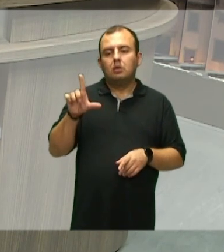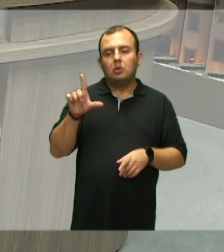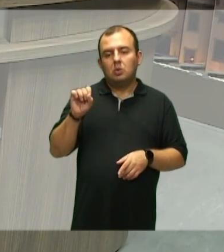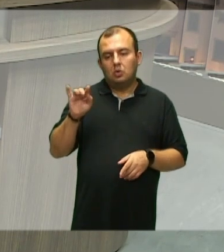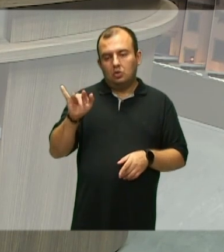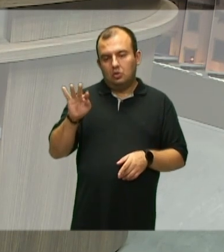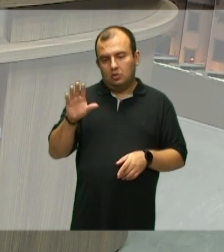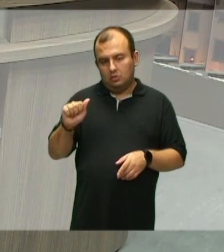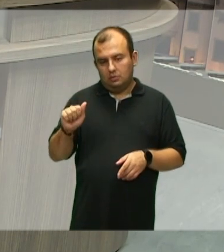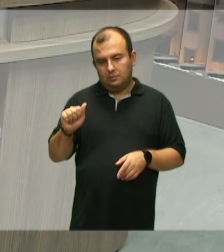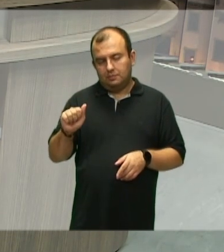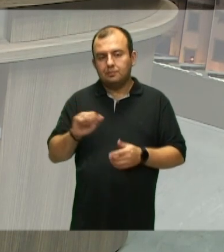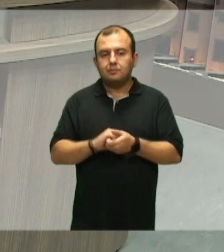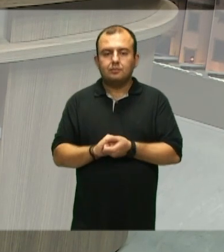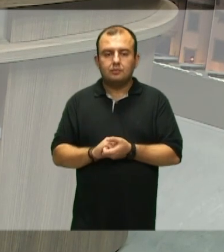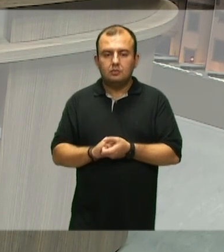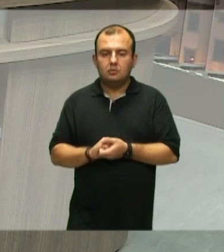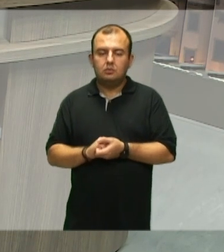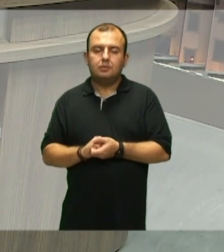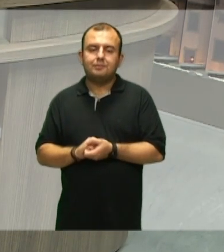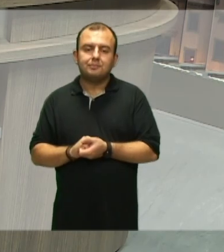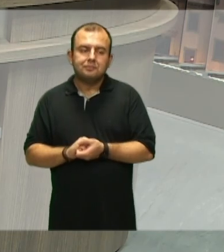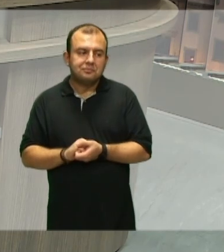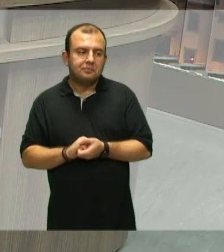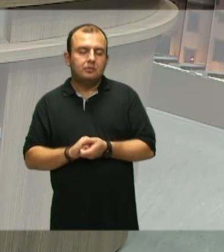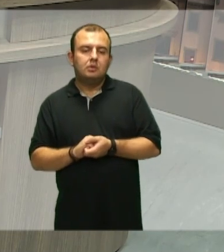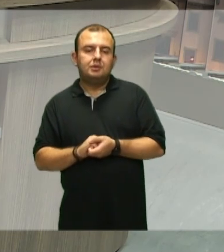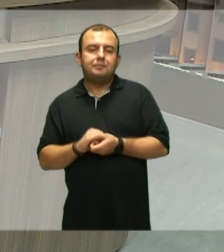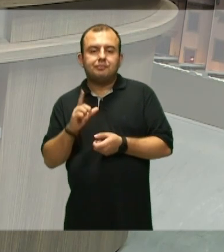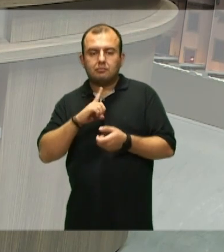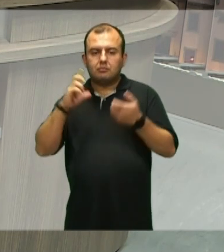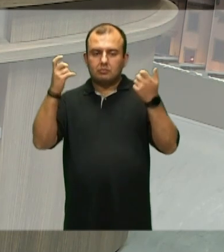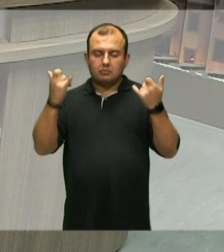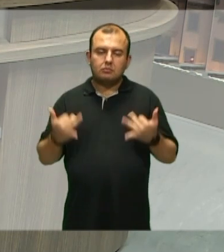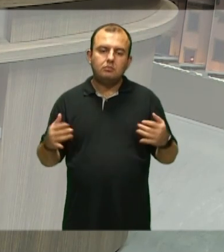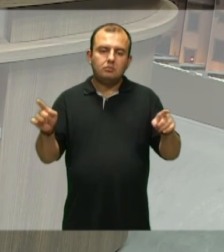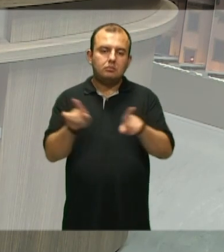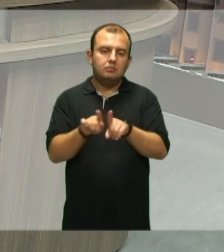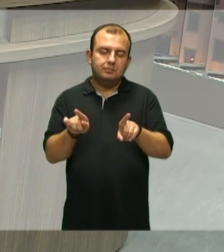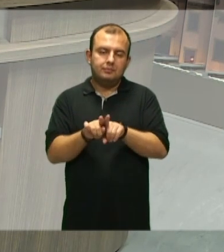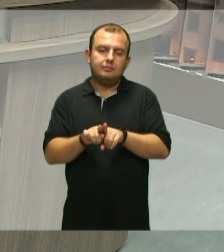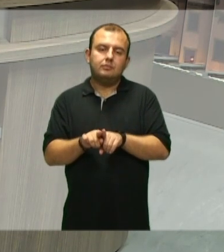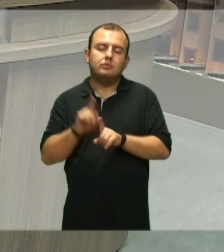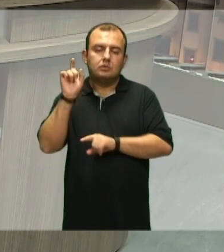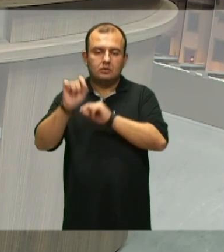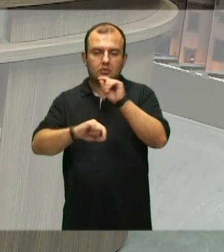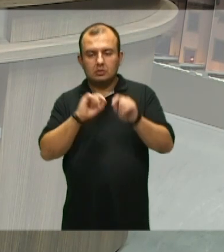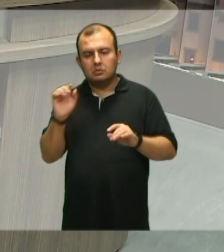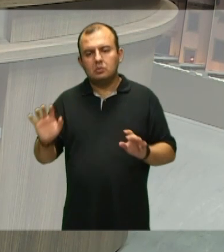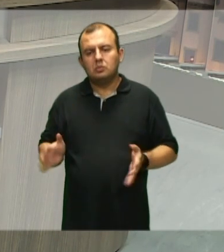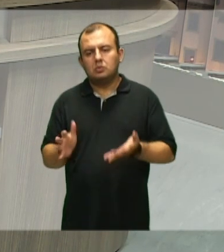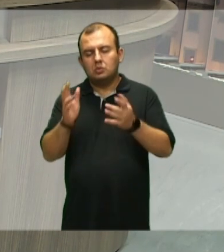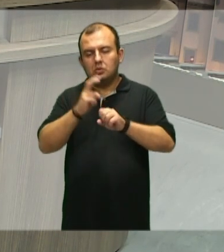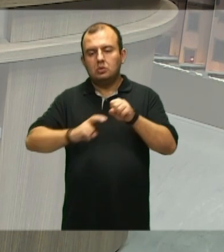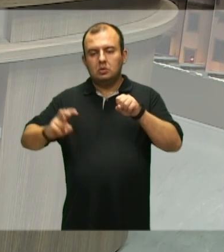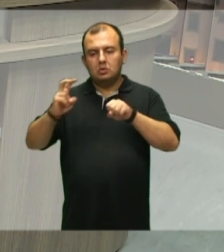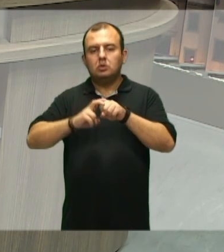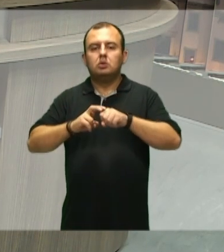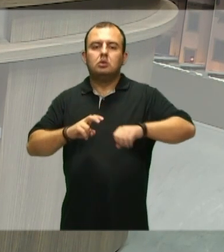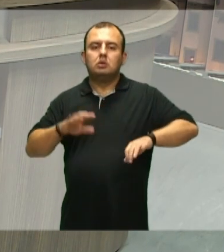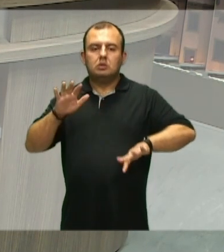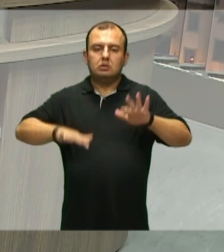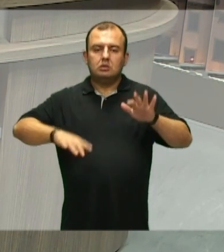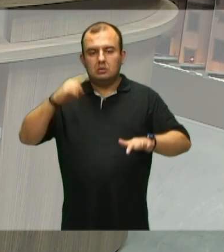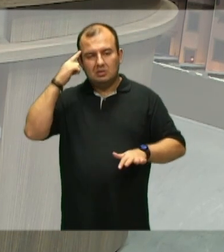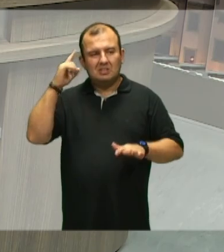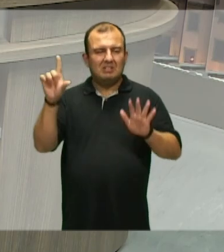Logísticas. Da Elo Logística. Isso. Não, mas tem que falar, sabe por quê? Porque o incentivo à cultura, às vezes a gente pensa